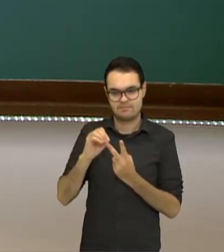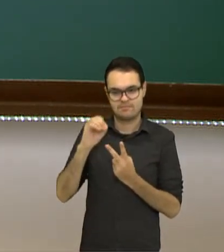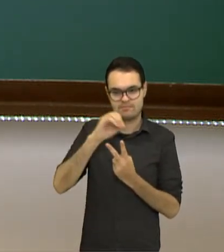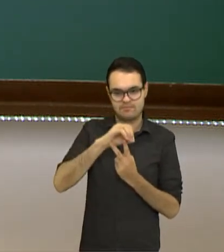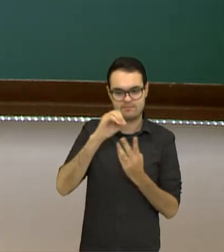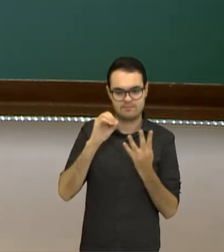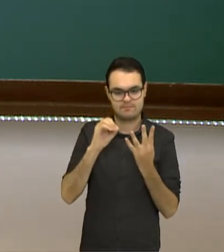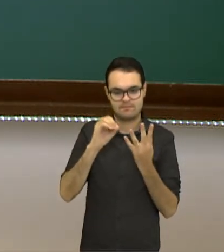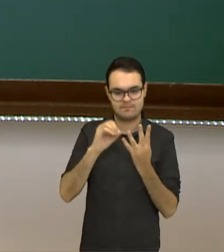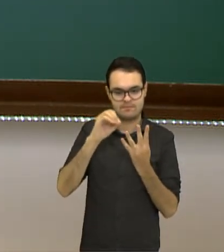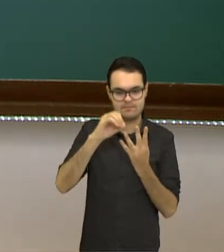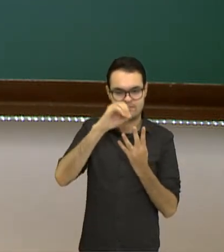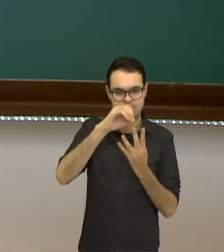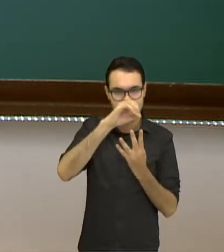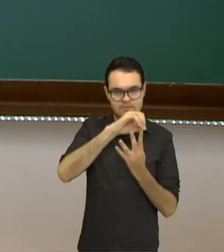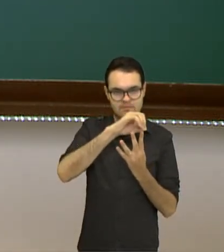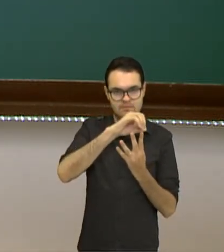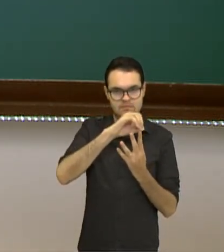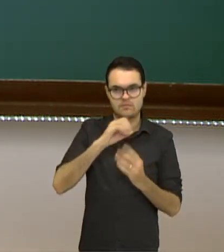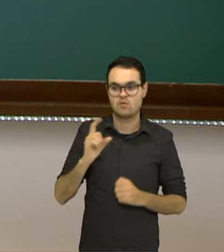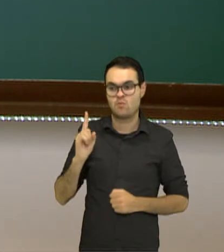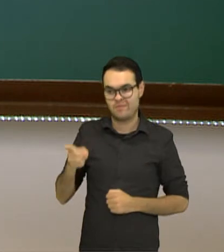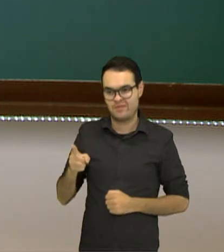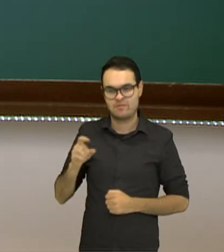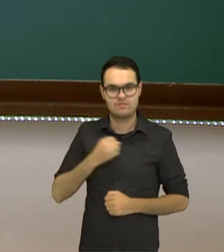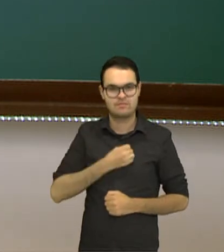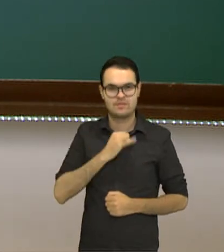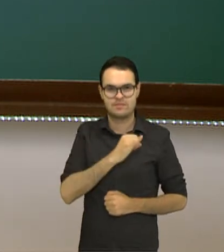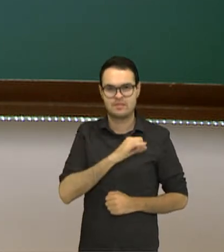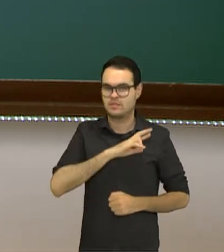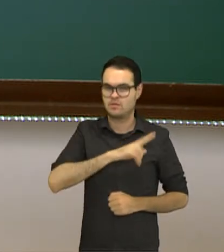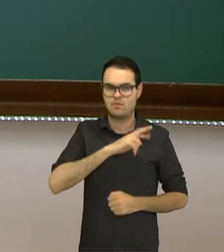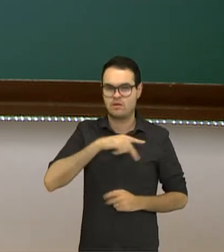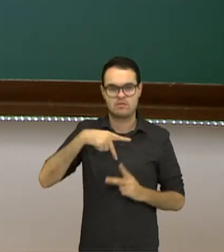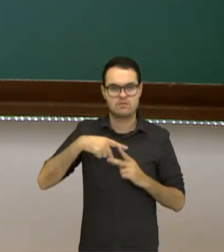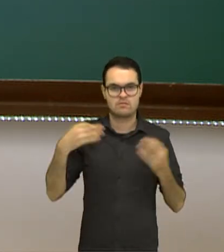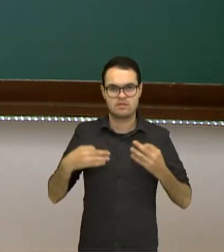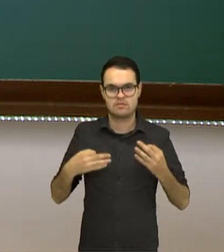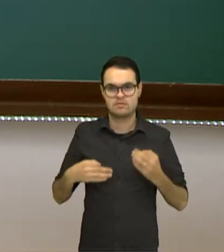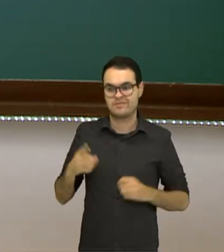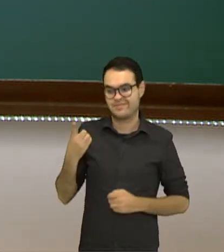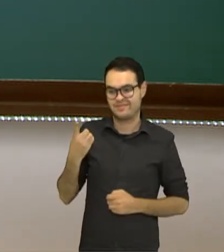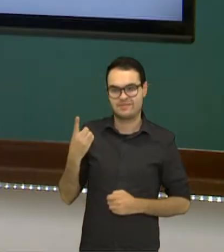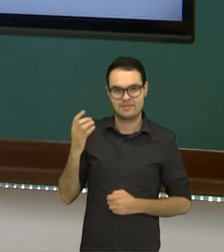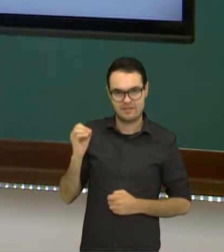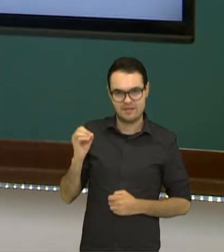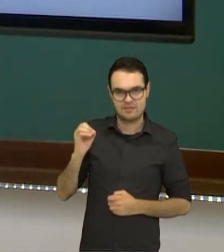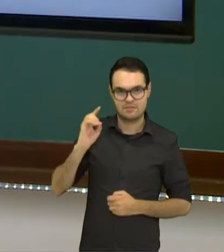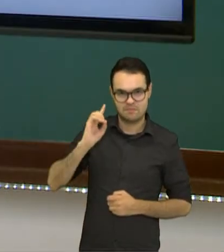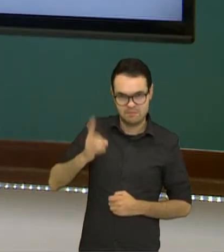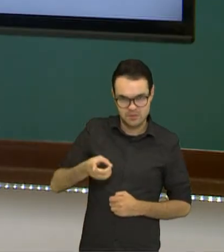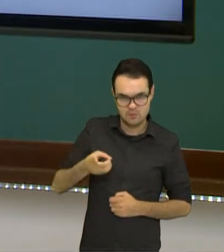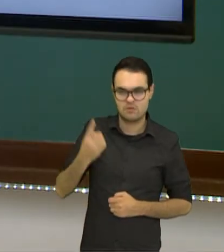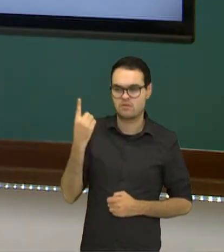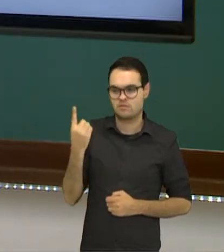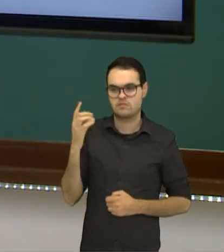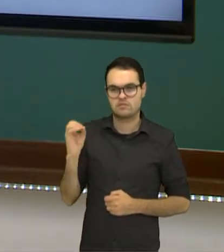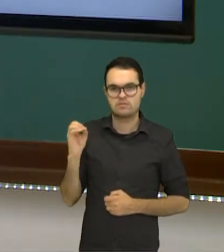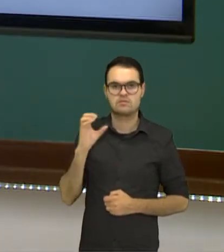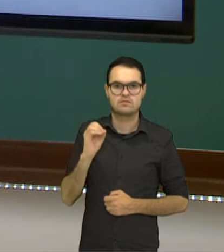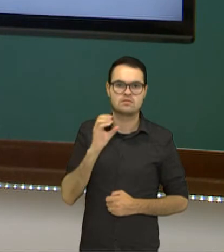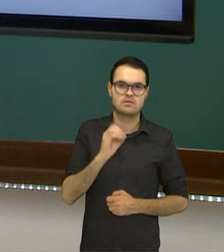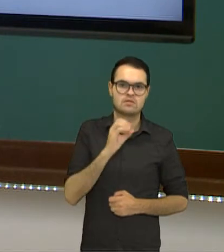10.000. Então, o 1.000 é quantidade ímpar de zero, não é quadrado perfeito. E o 10.000 é, porque é como se eu fizesse o quê?